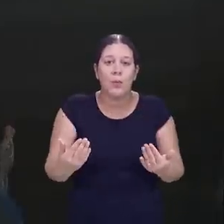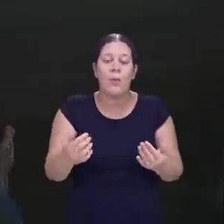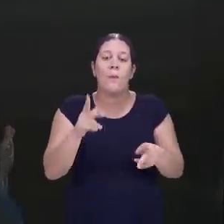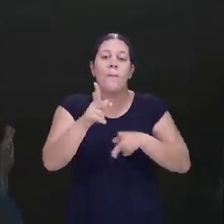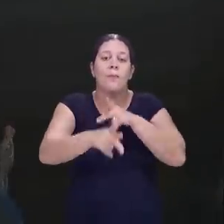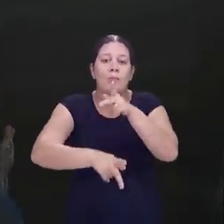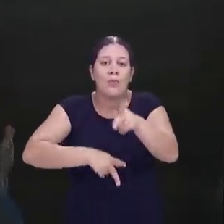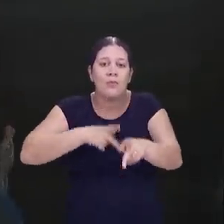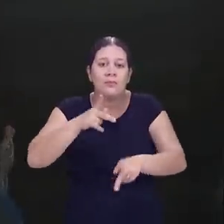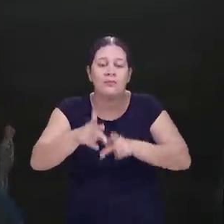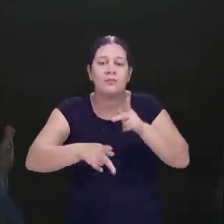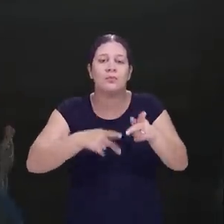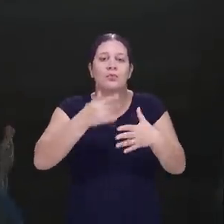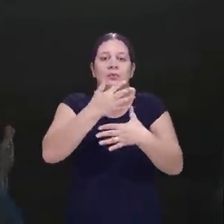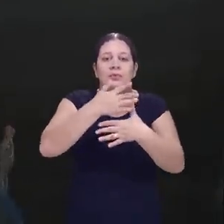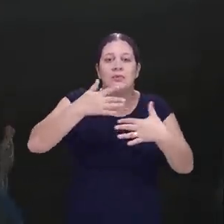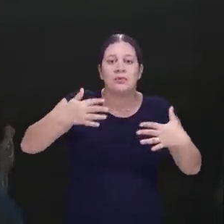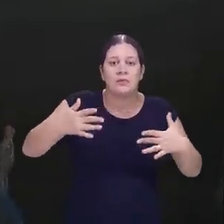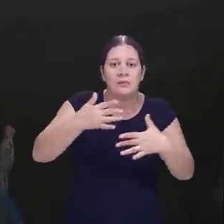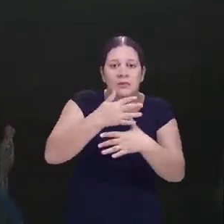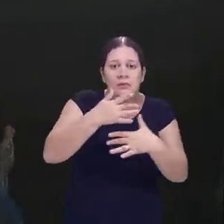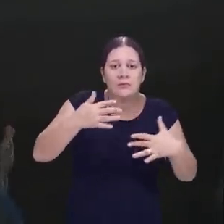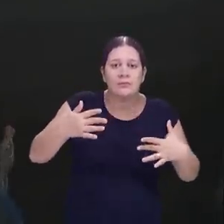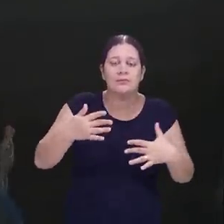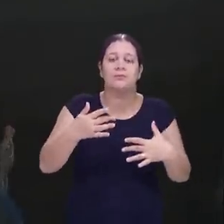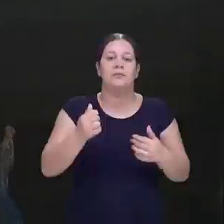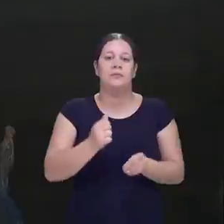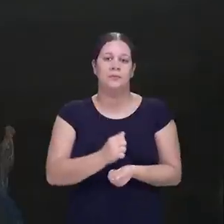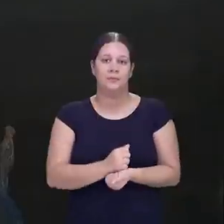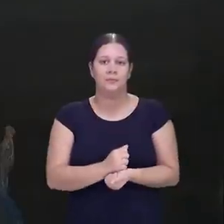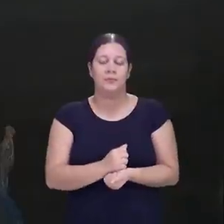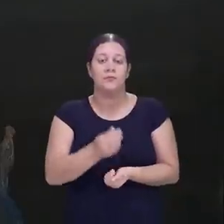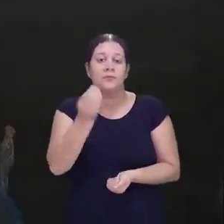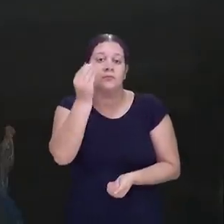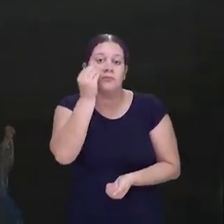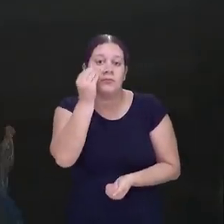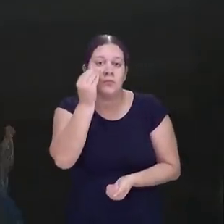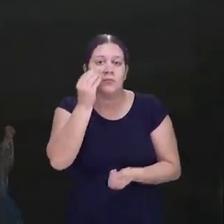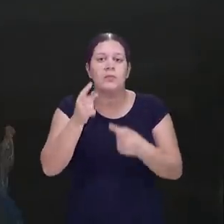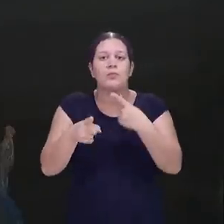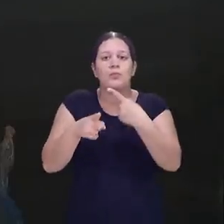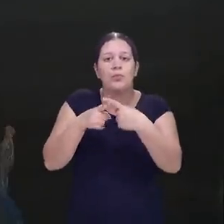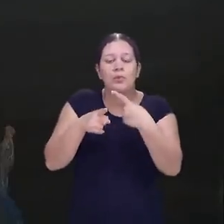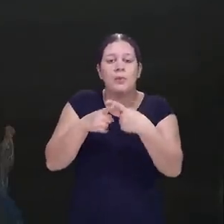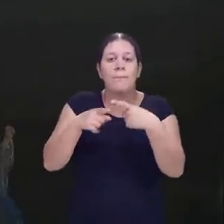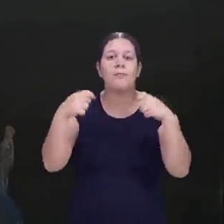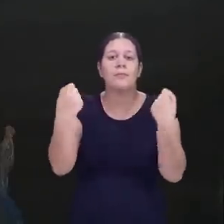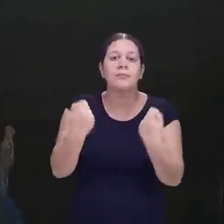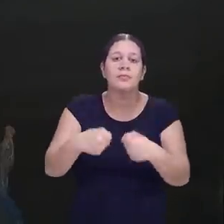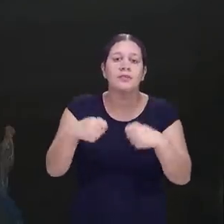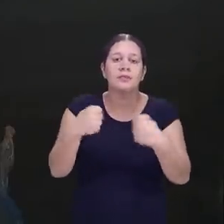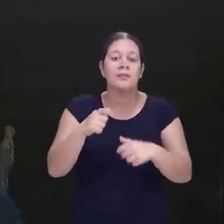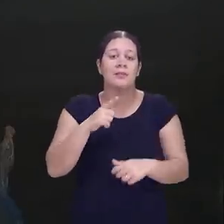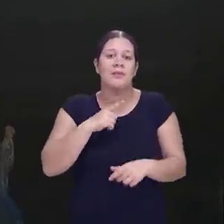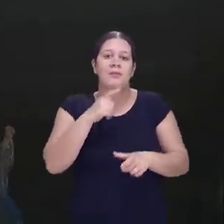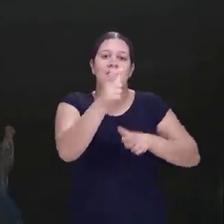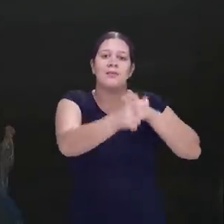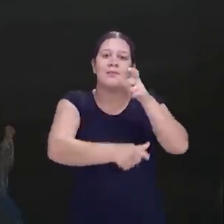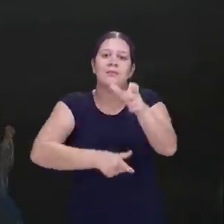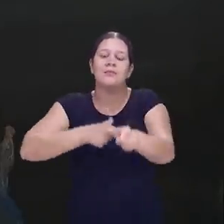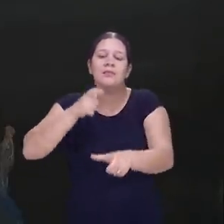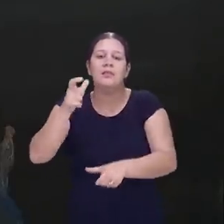uma população de uma cidade, eu posso chamar de povo? Depende. Porque eles precisam ter